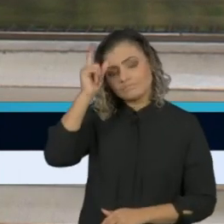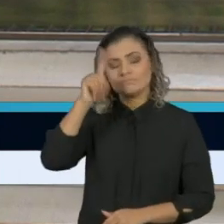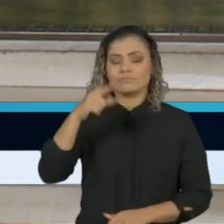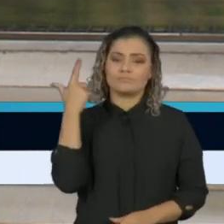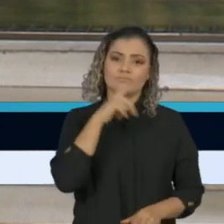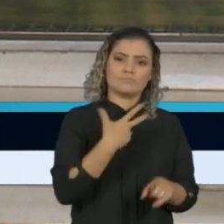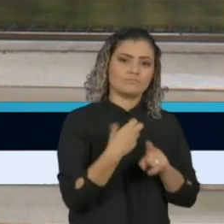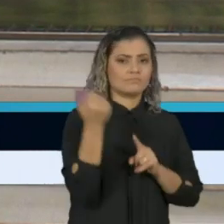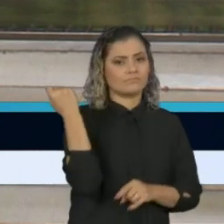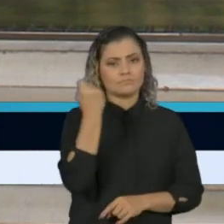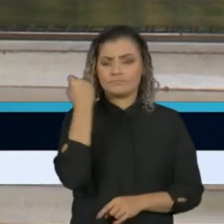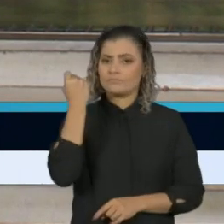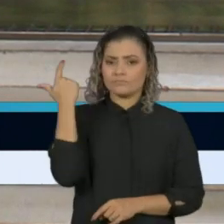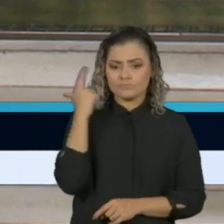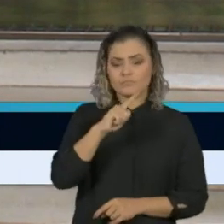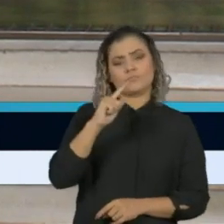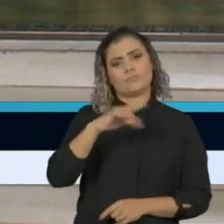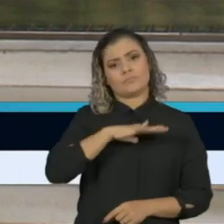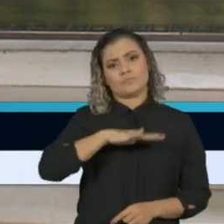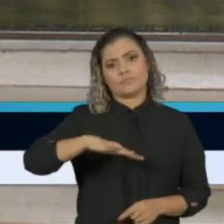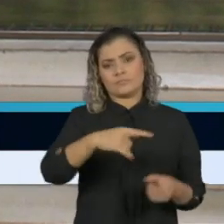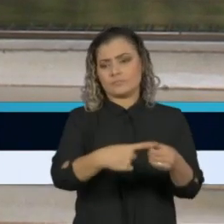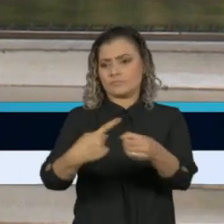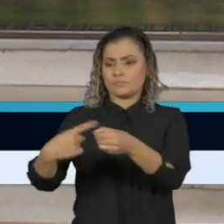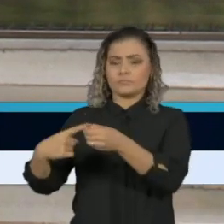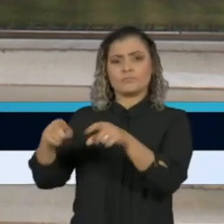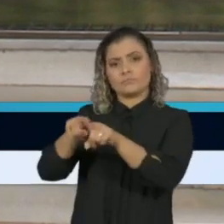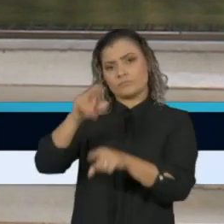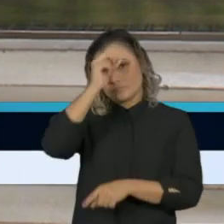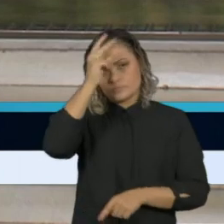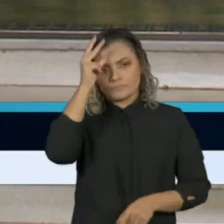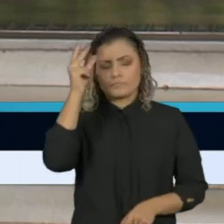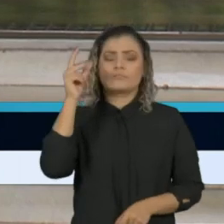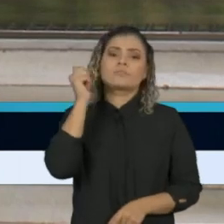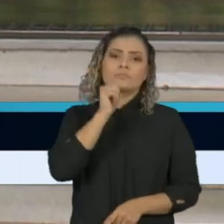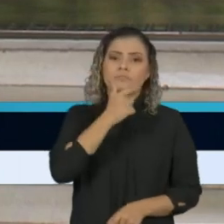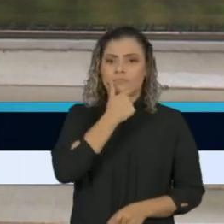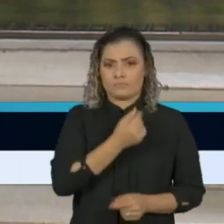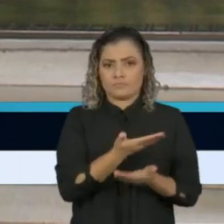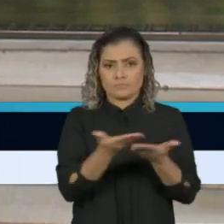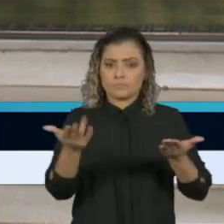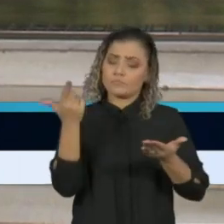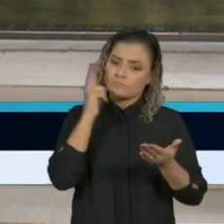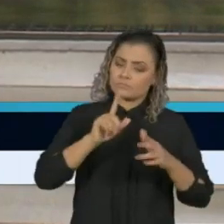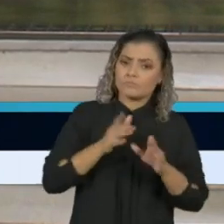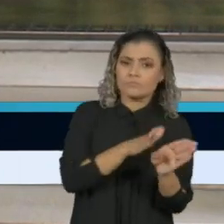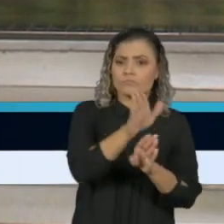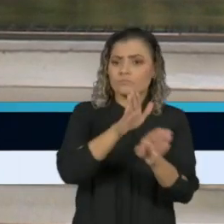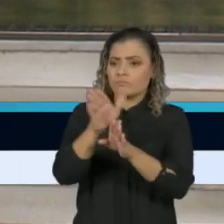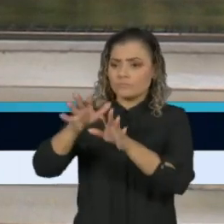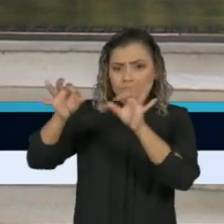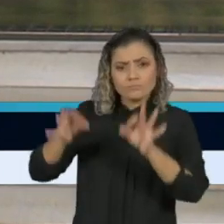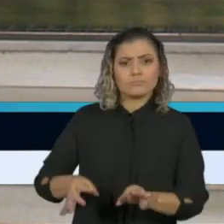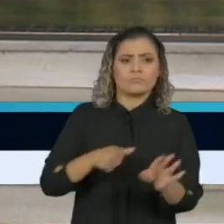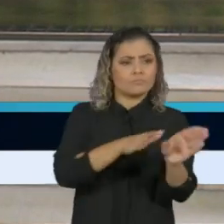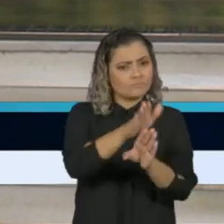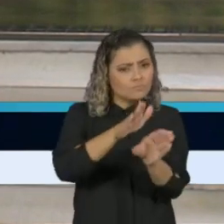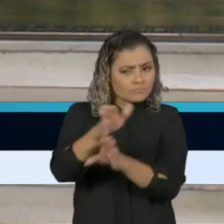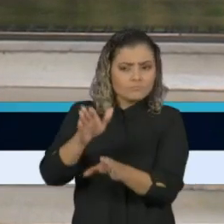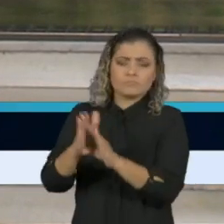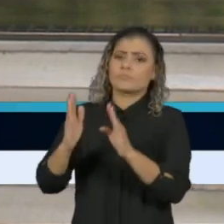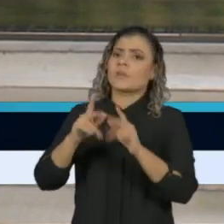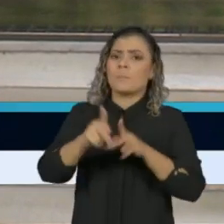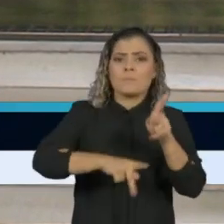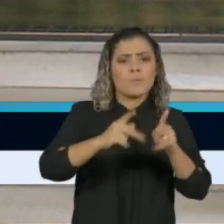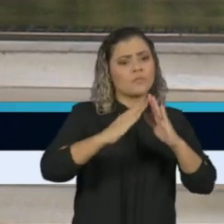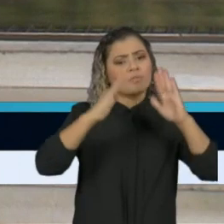conquista da população dessas cidades e dos seus prefeitos e prefeitas, que orientam corretamente a sua